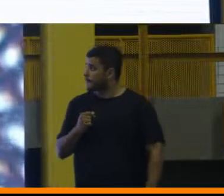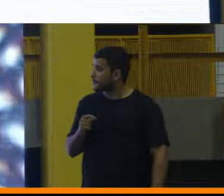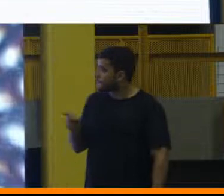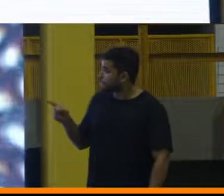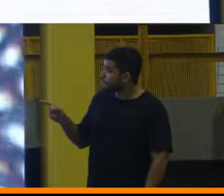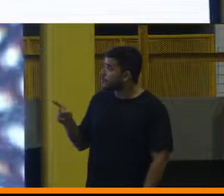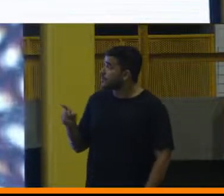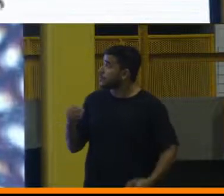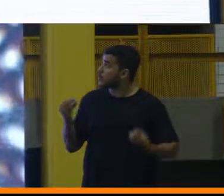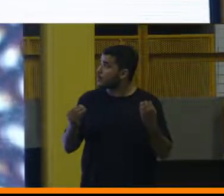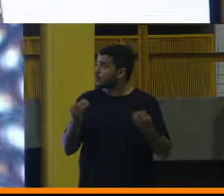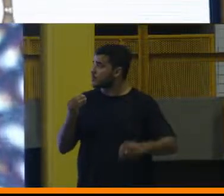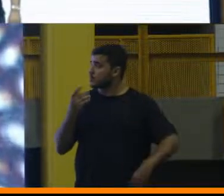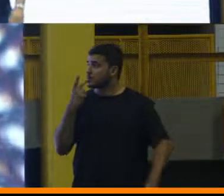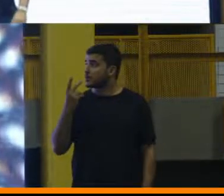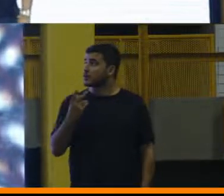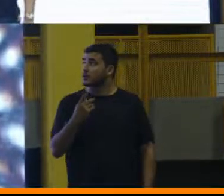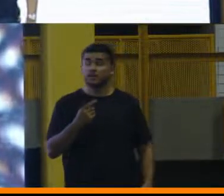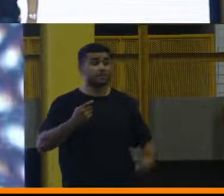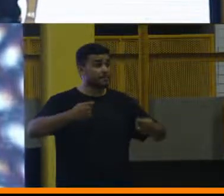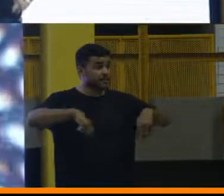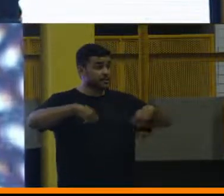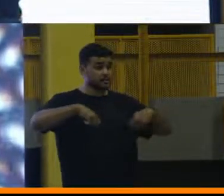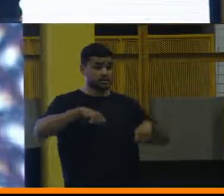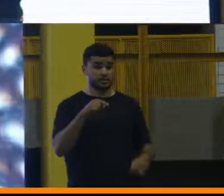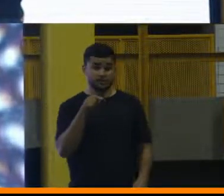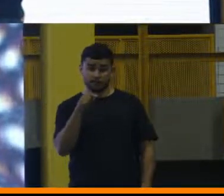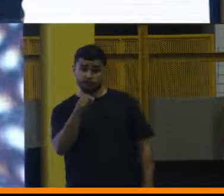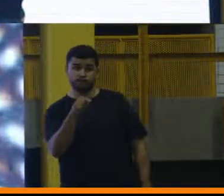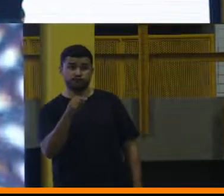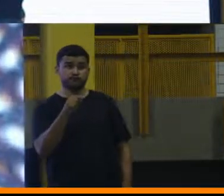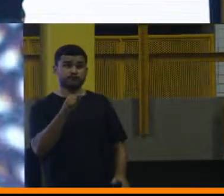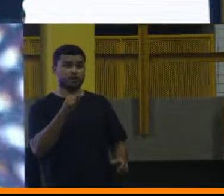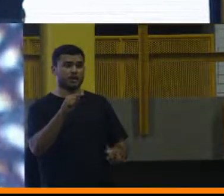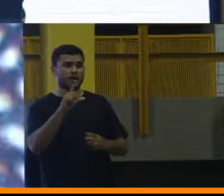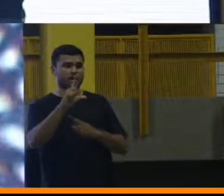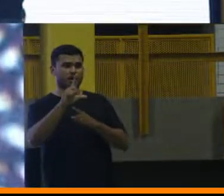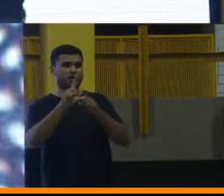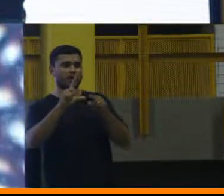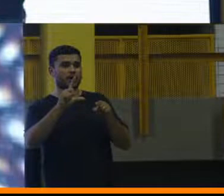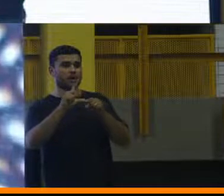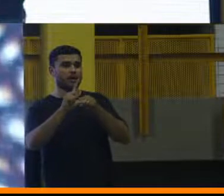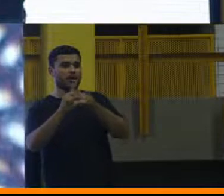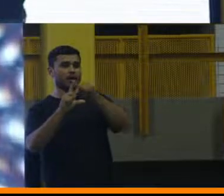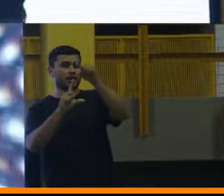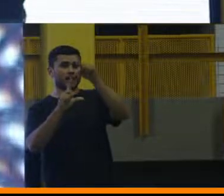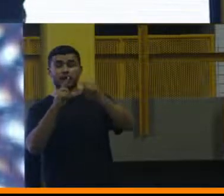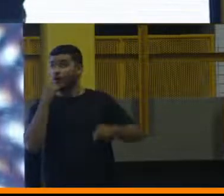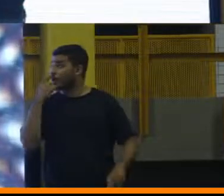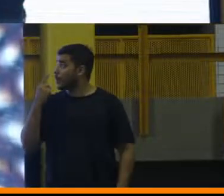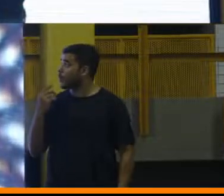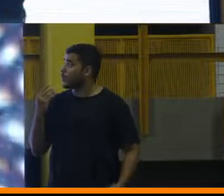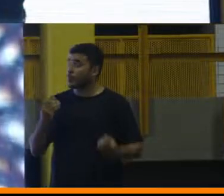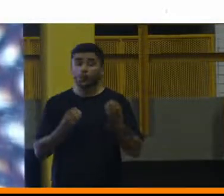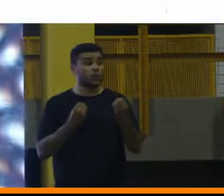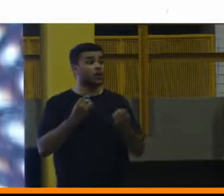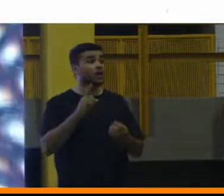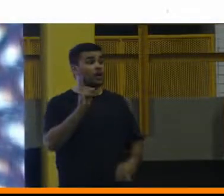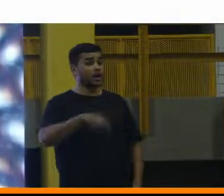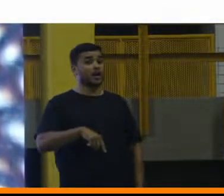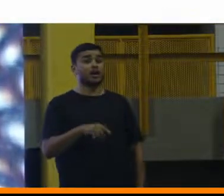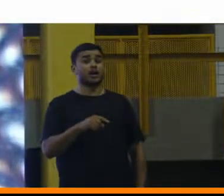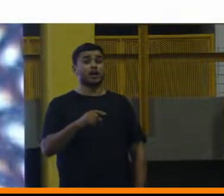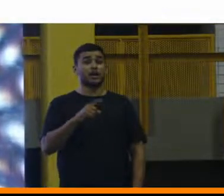aponta? Para o centro. Aí você já deve ter conhecido esse nome: aceleração